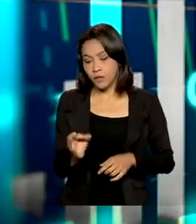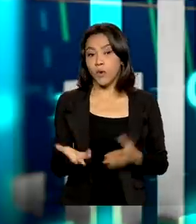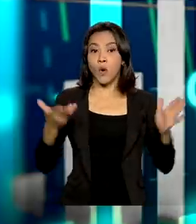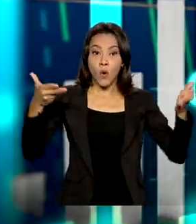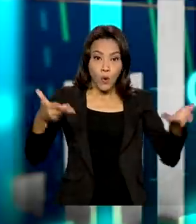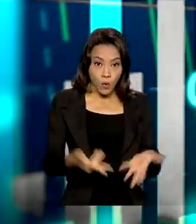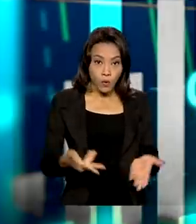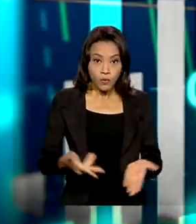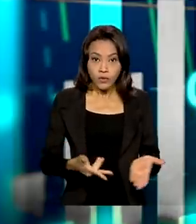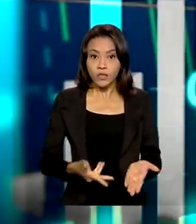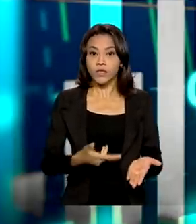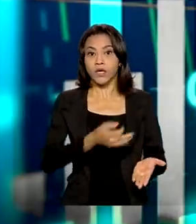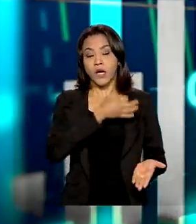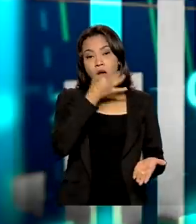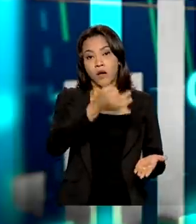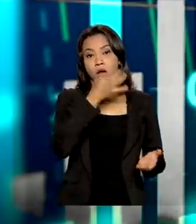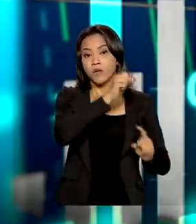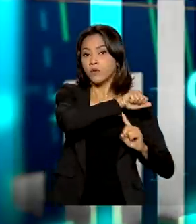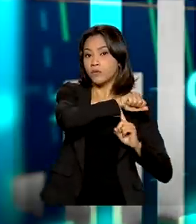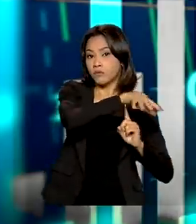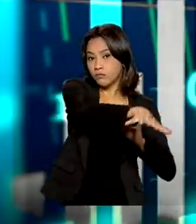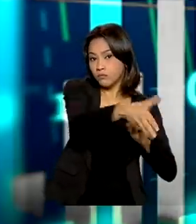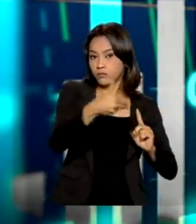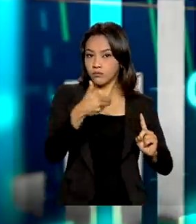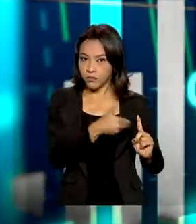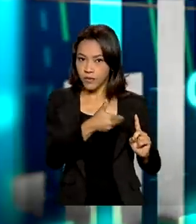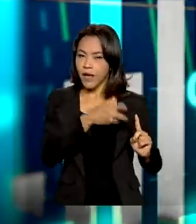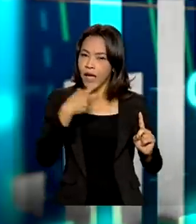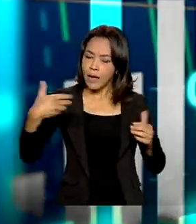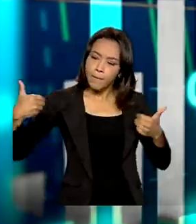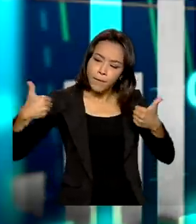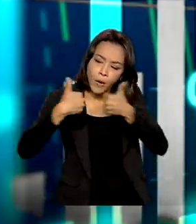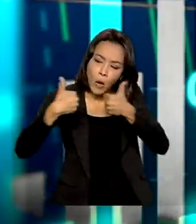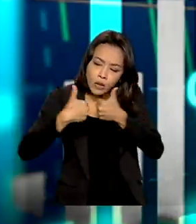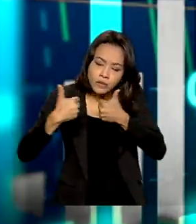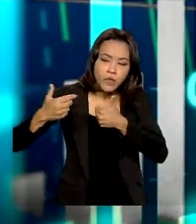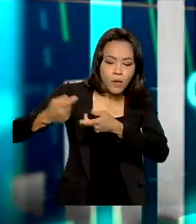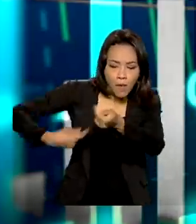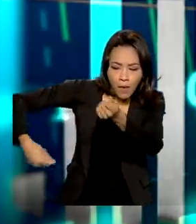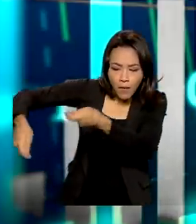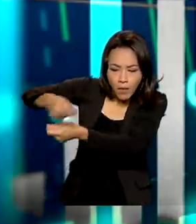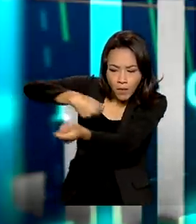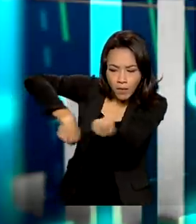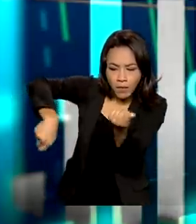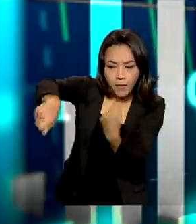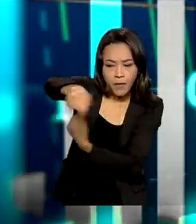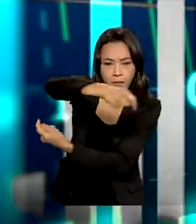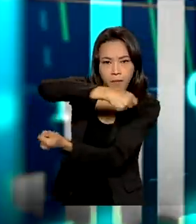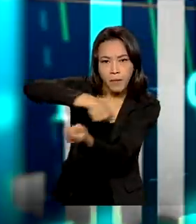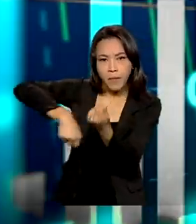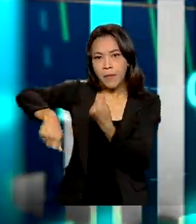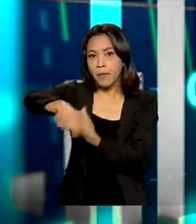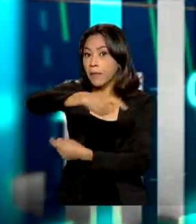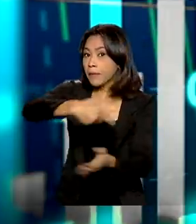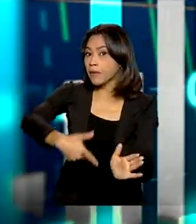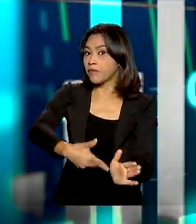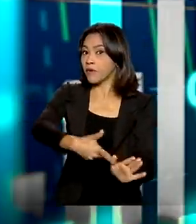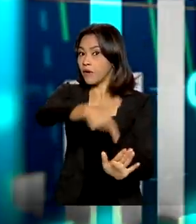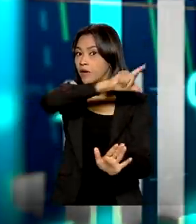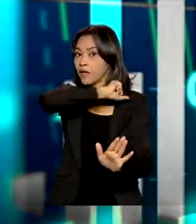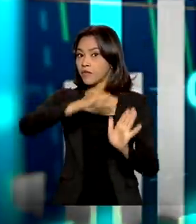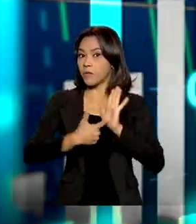ou estimativa do Banco Central ela é muito próxima da expectativas e tal como foi revelada pela